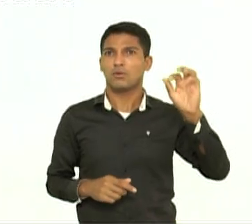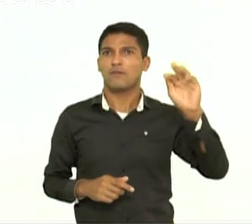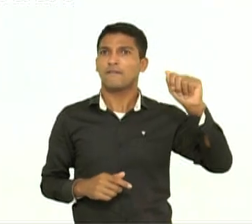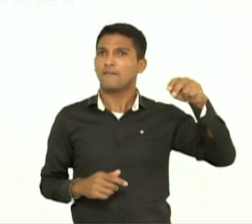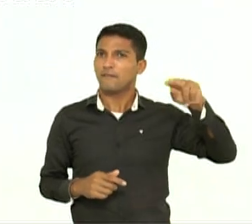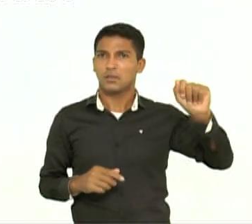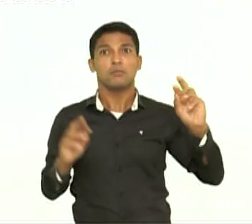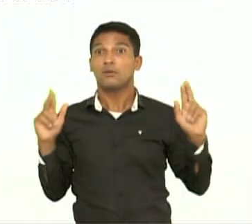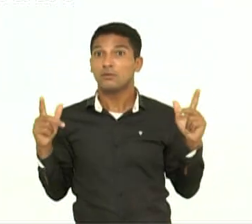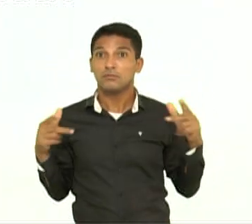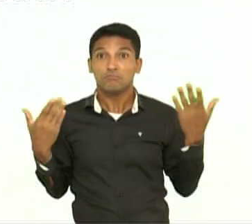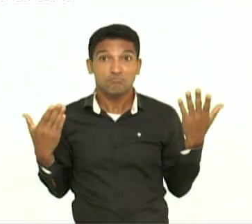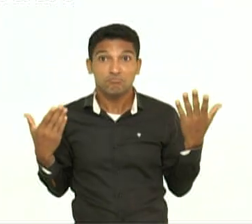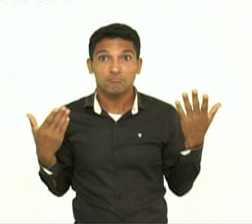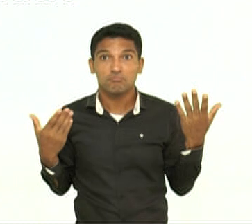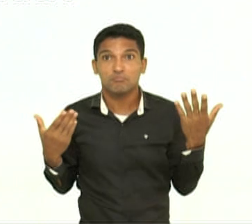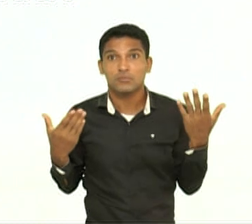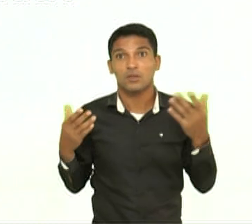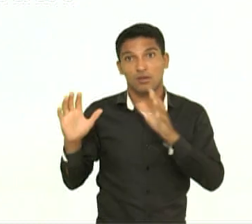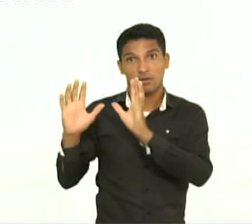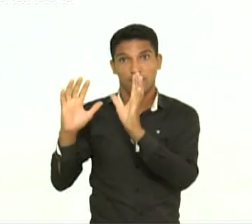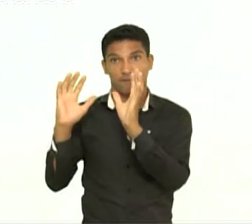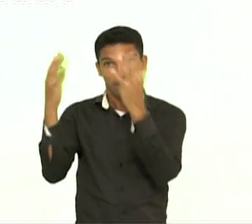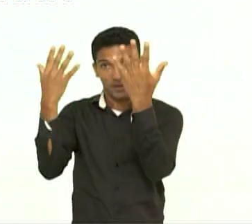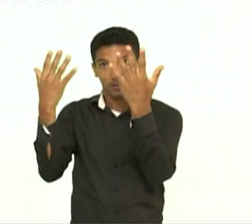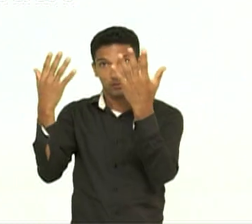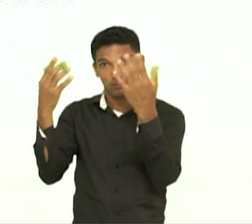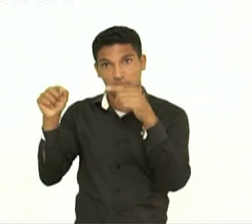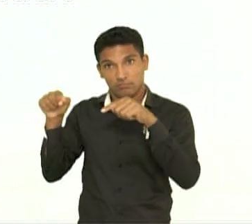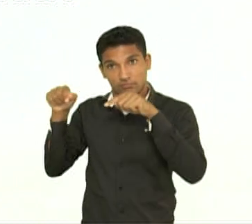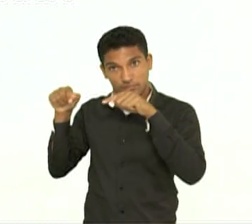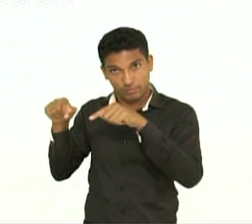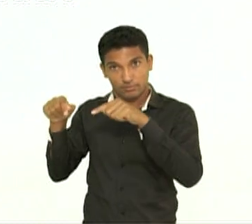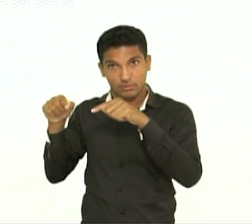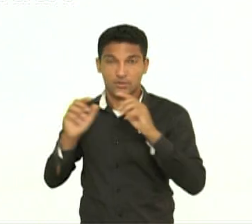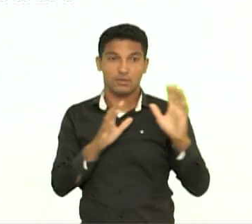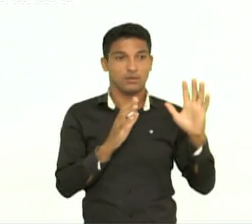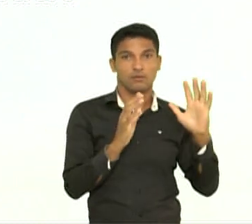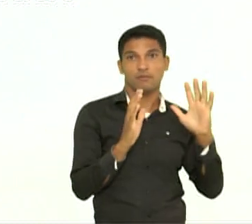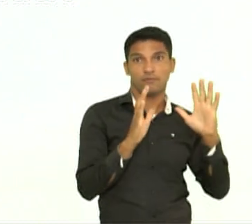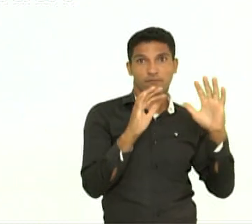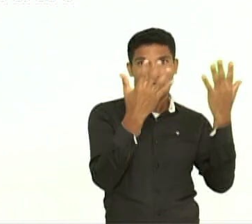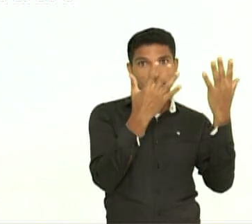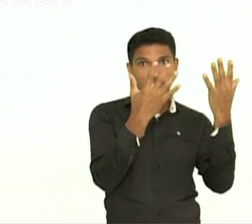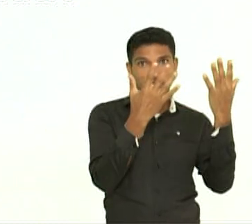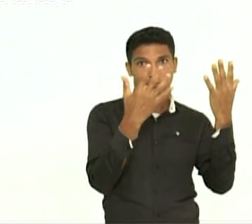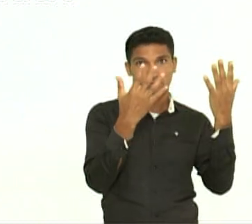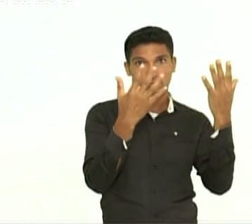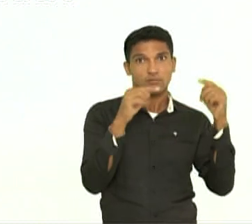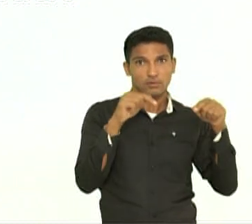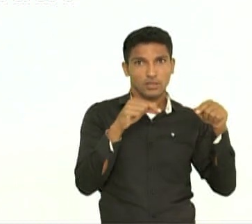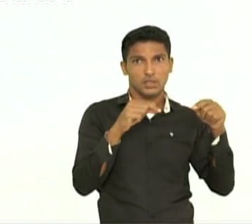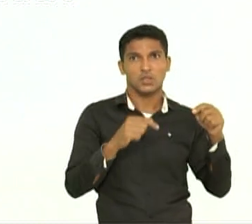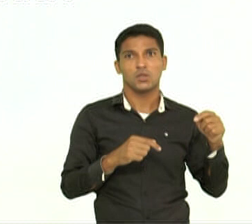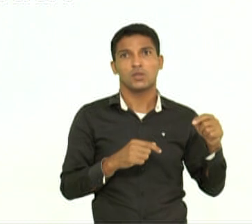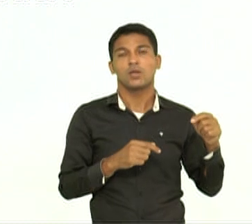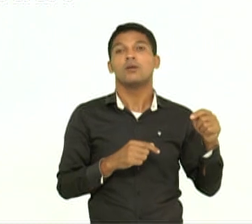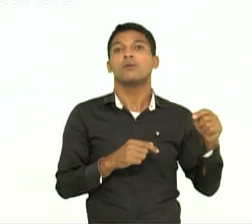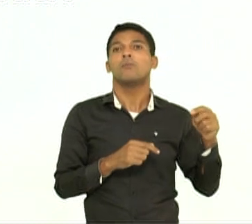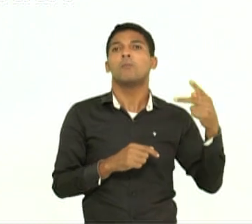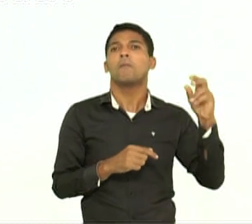tentando dar exemplos de uma festa que é popular, folclórica e não é religiosa, de uma festa religiosa.